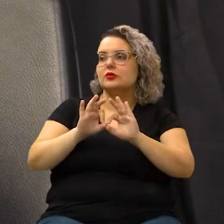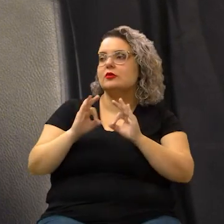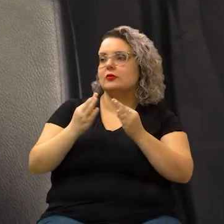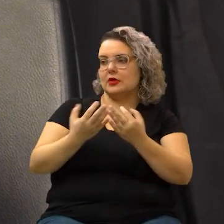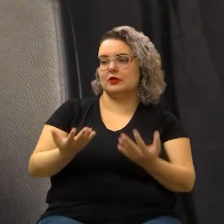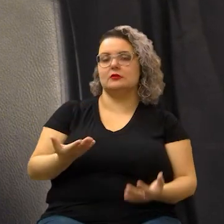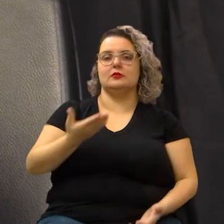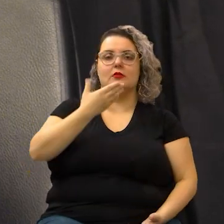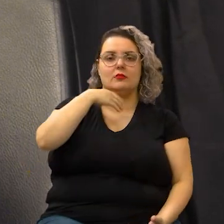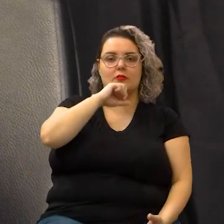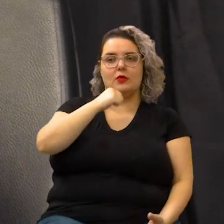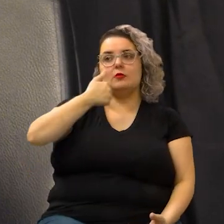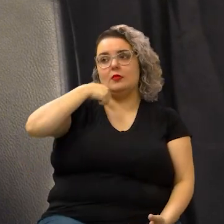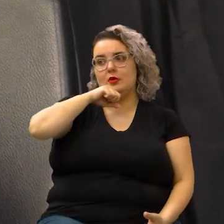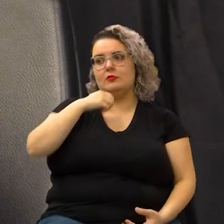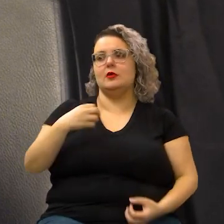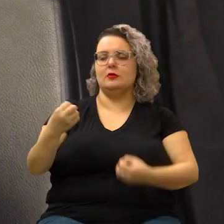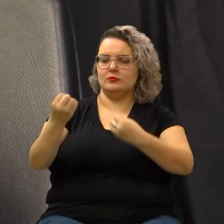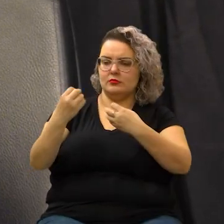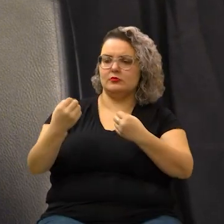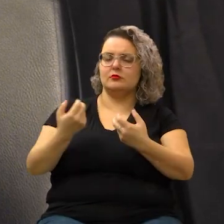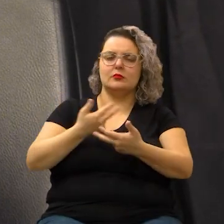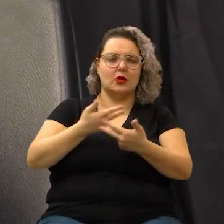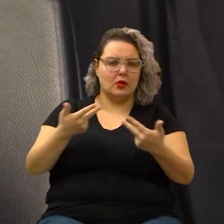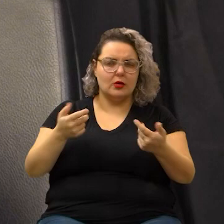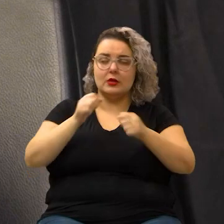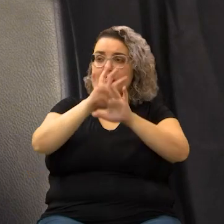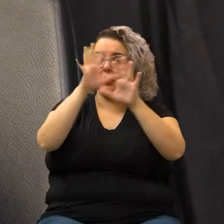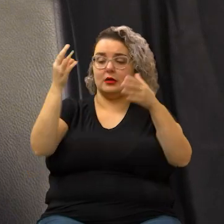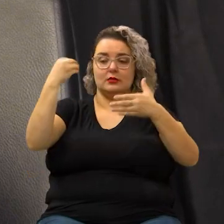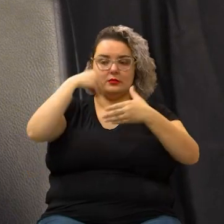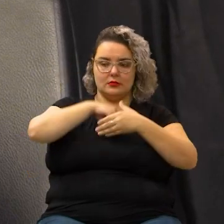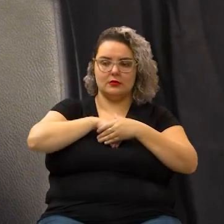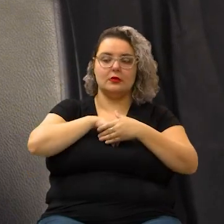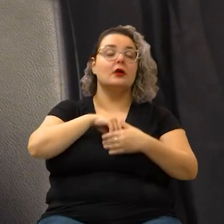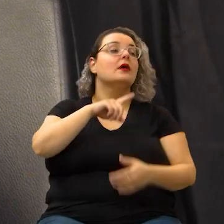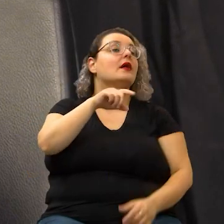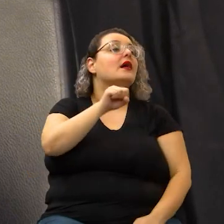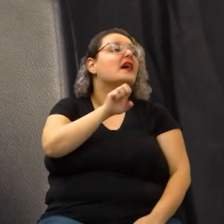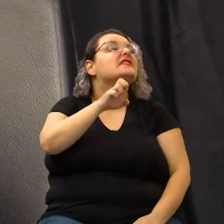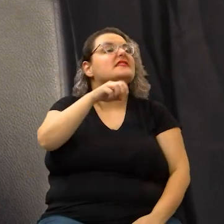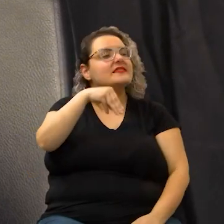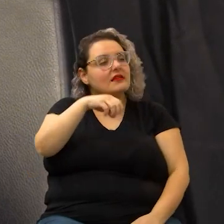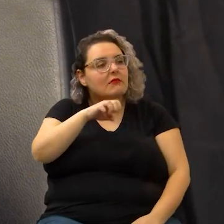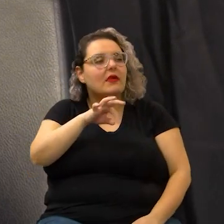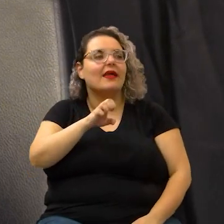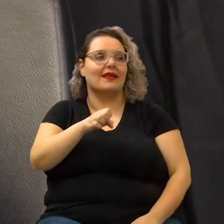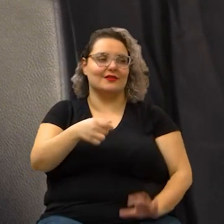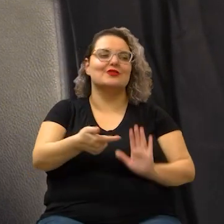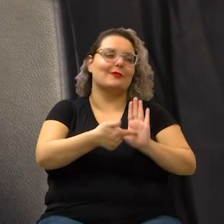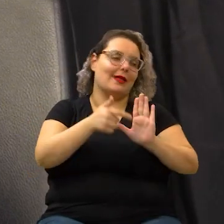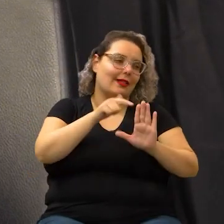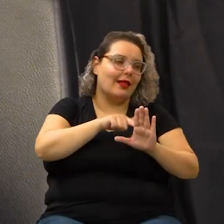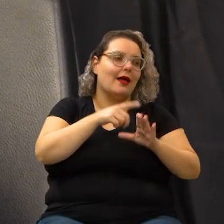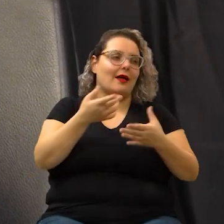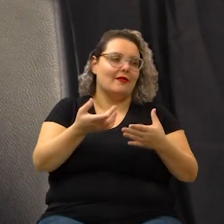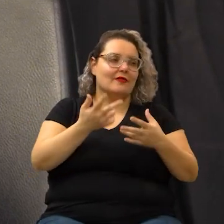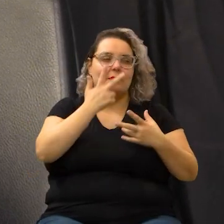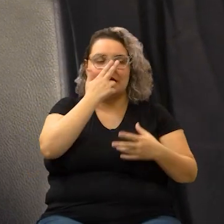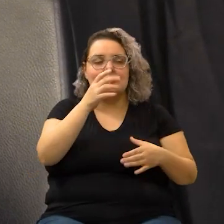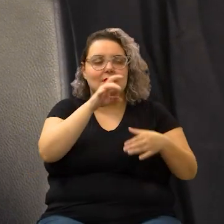familiar. Então, meu pai e minha mãe me deixou algumas coisas muito claras dentro de mim. A semente, né? Então, assim, eu